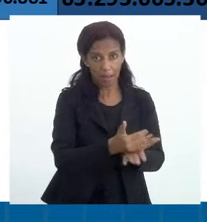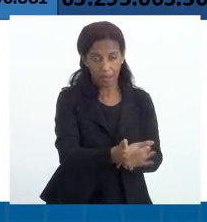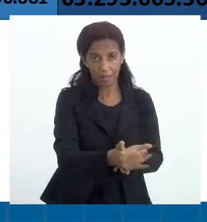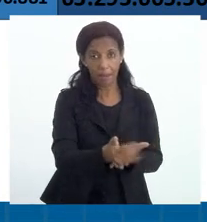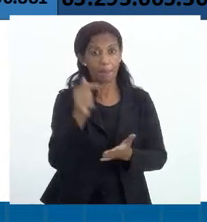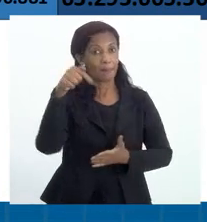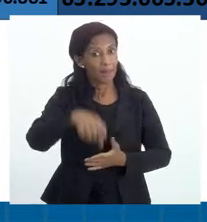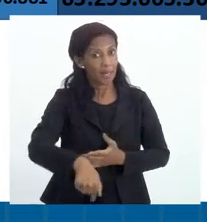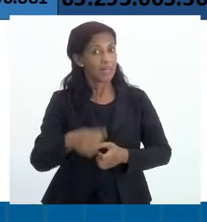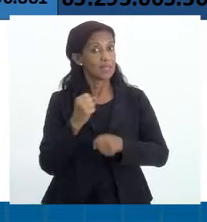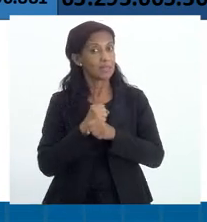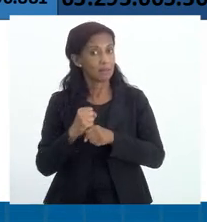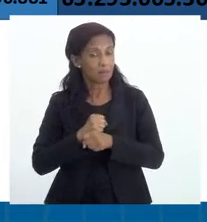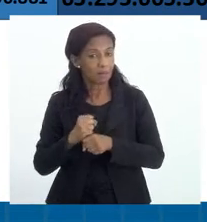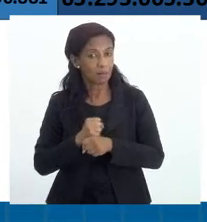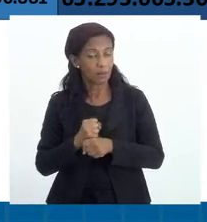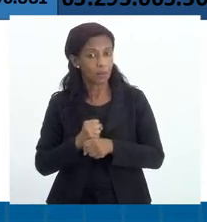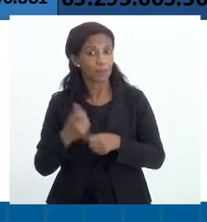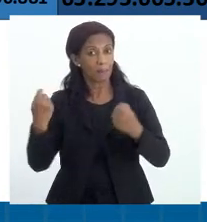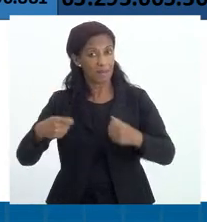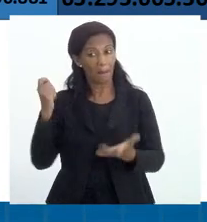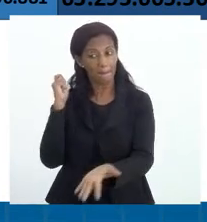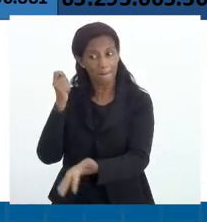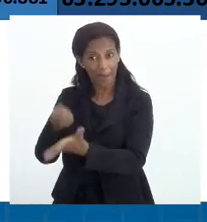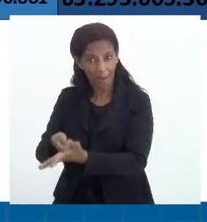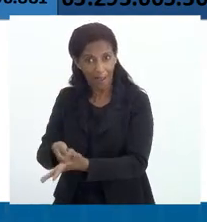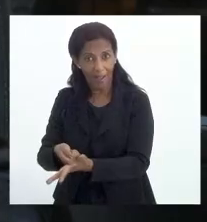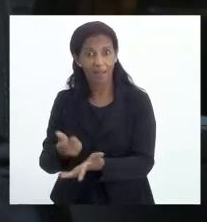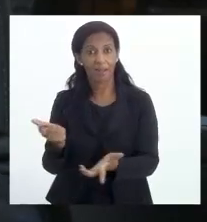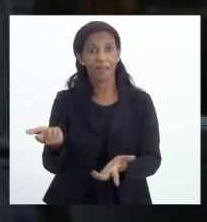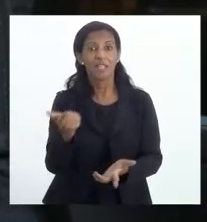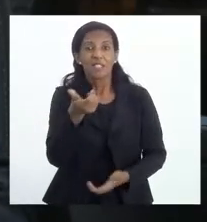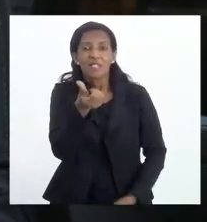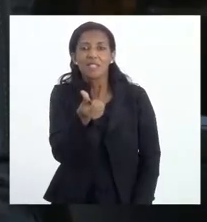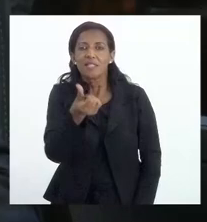para este ano que está acontecendo de